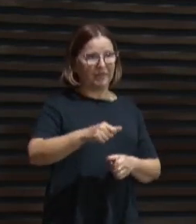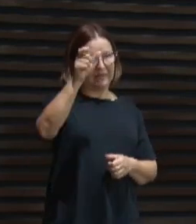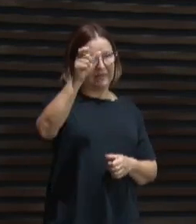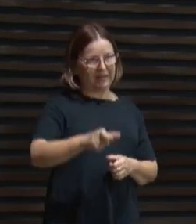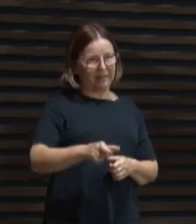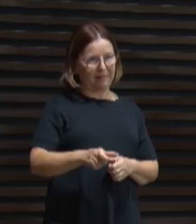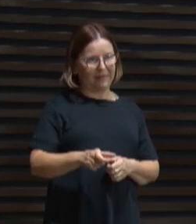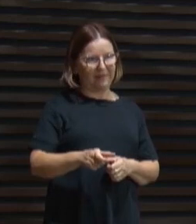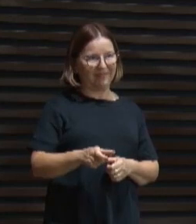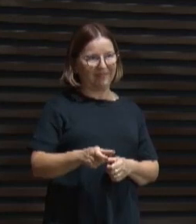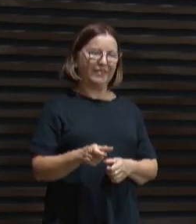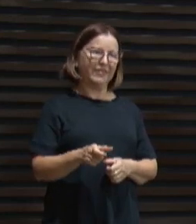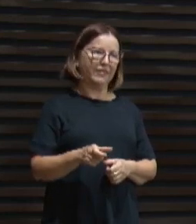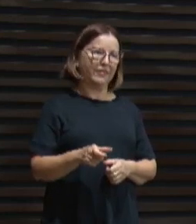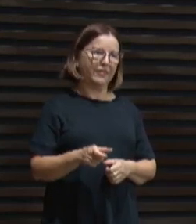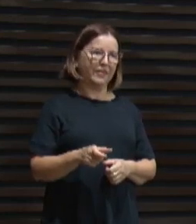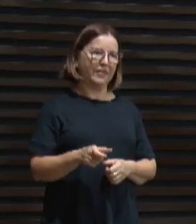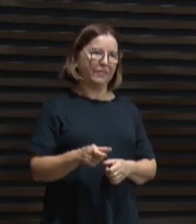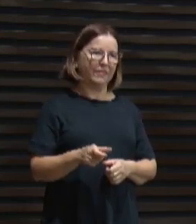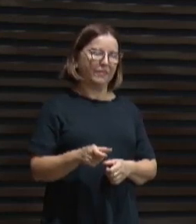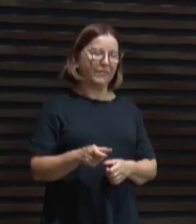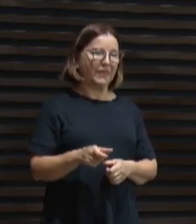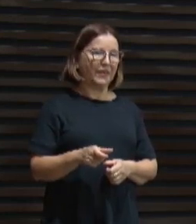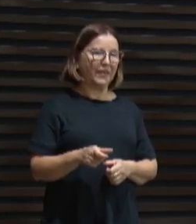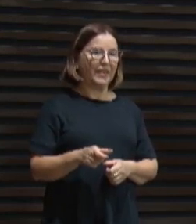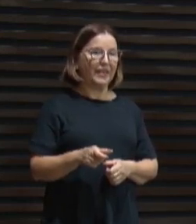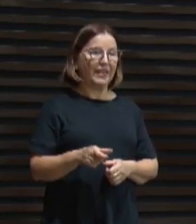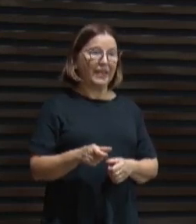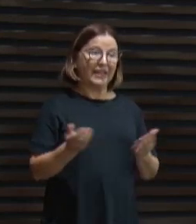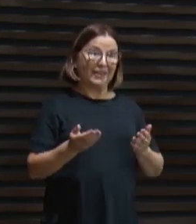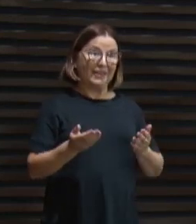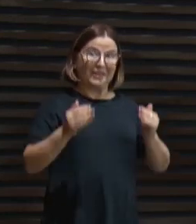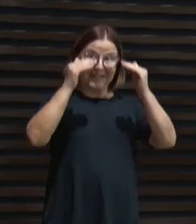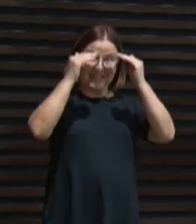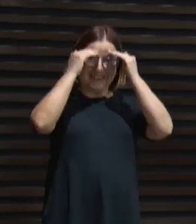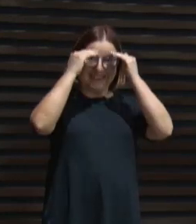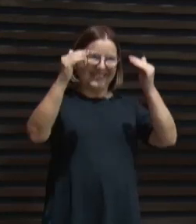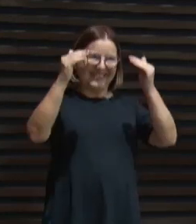rebelde numa pessoa obediente.